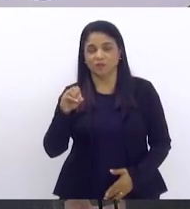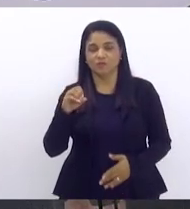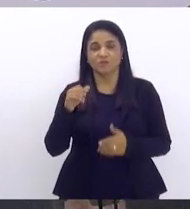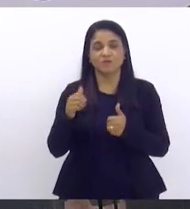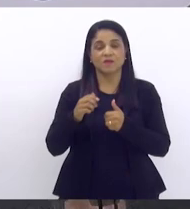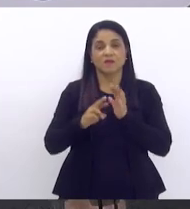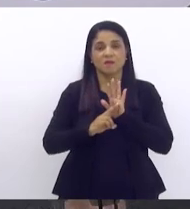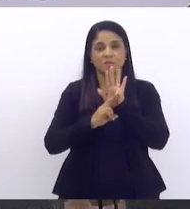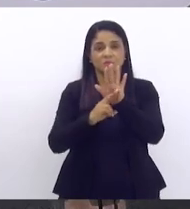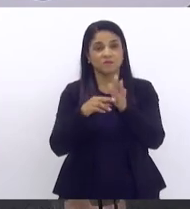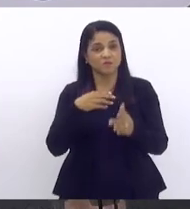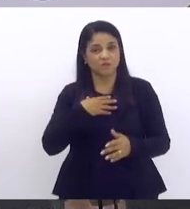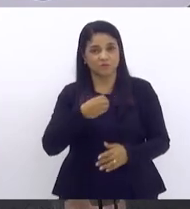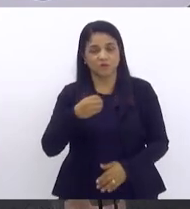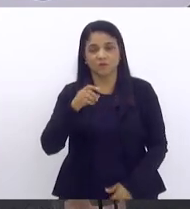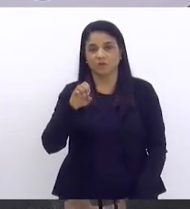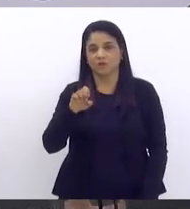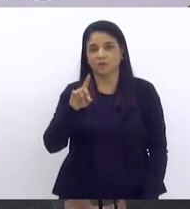favor.